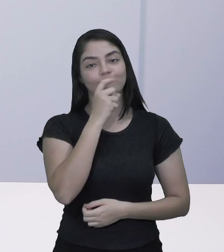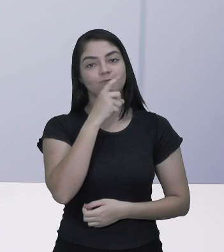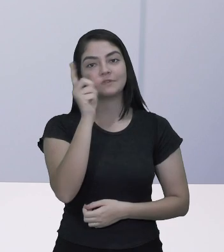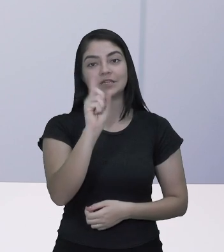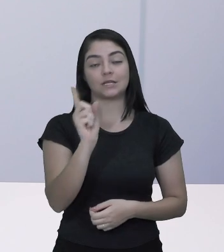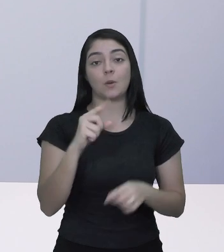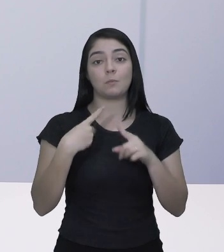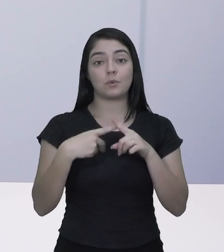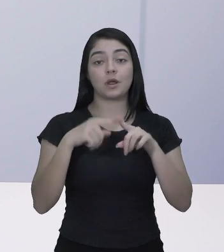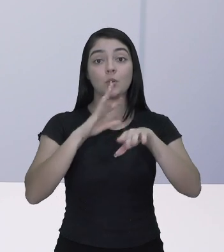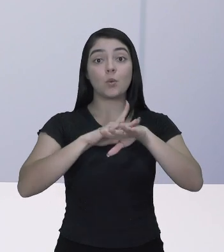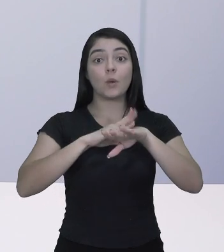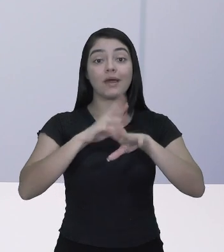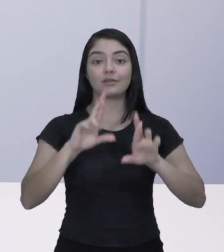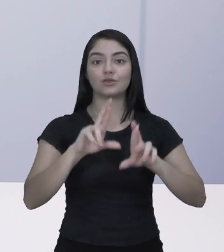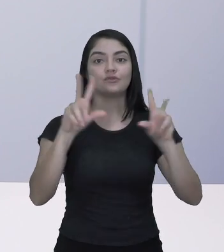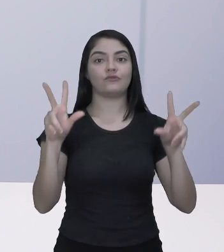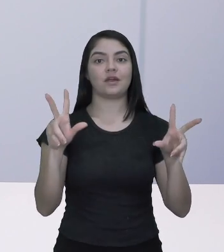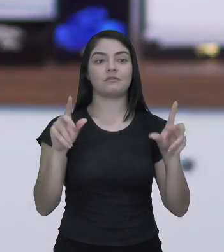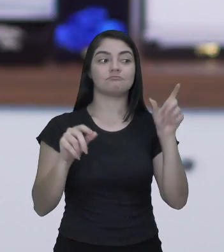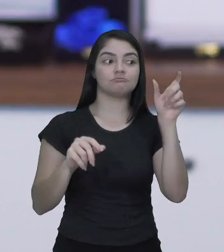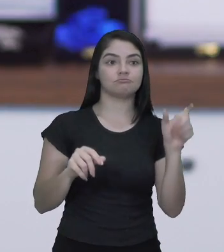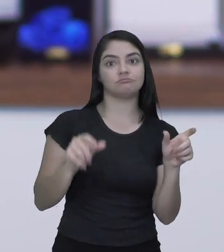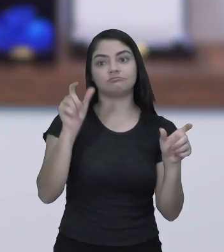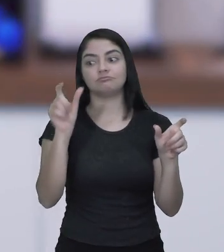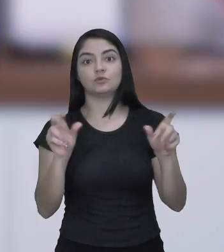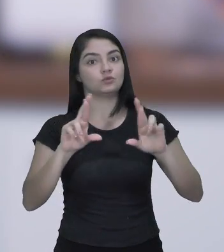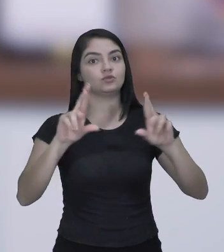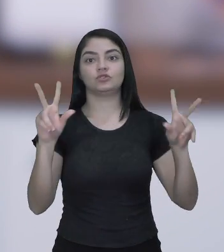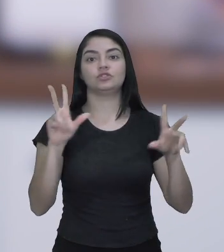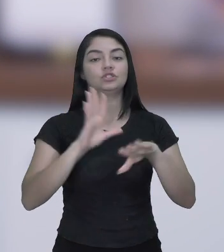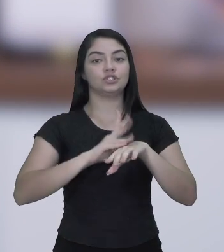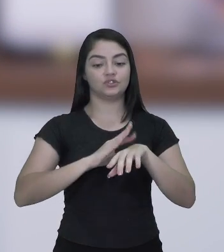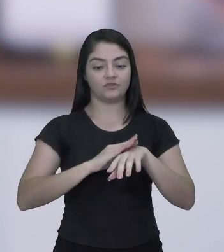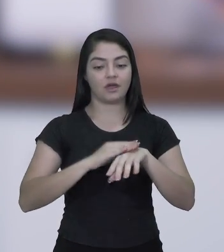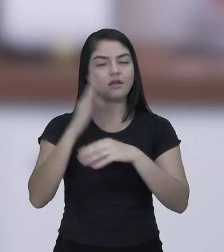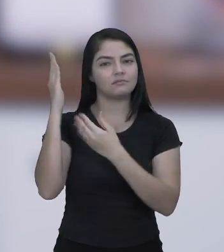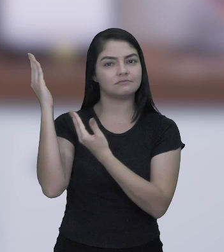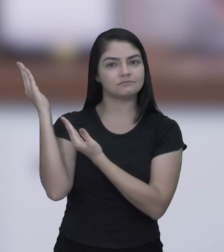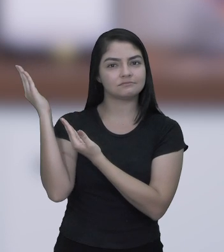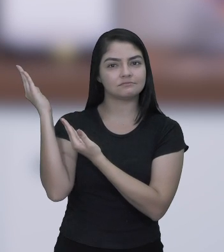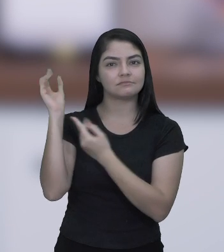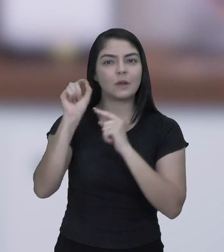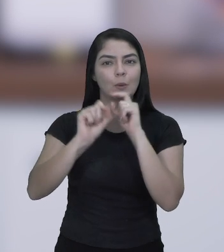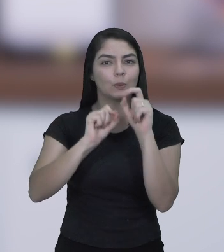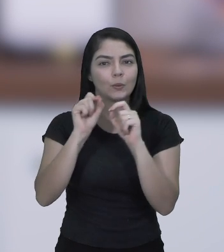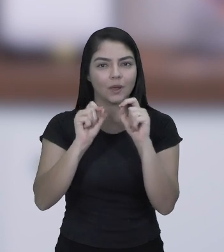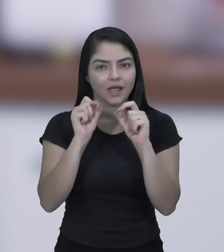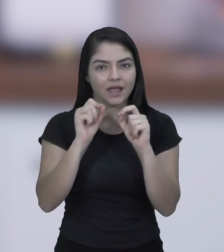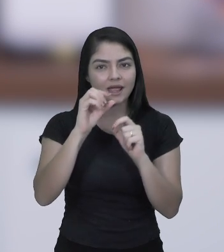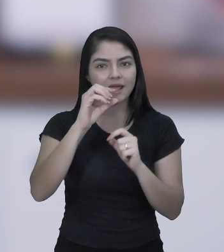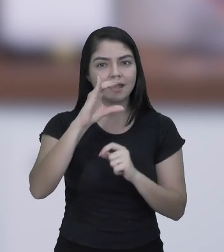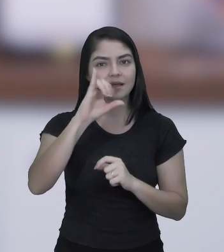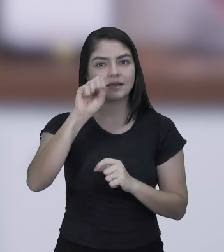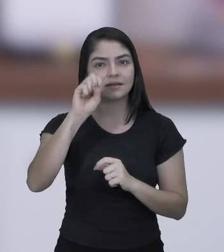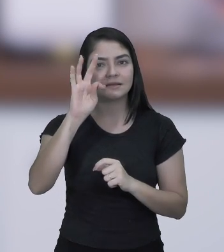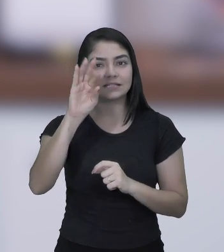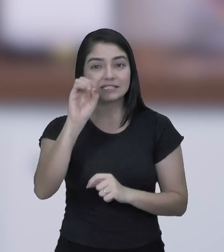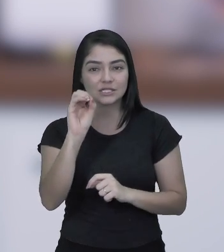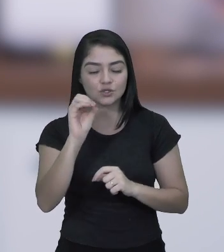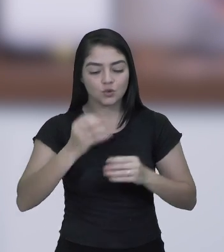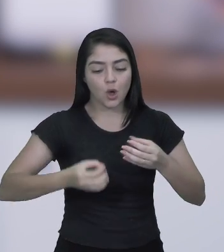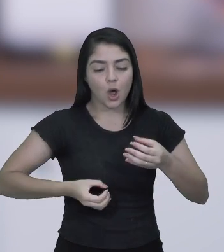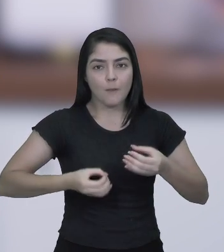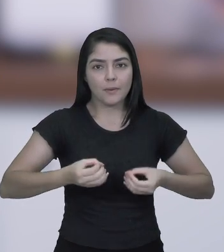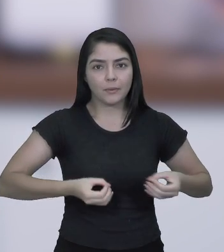Mito. São doenças distintas. O cisto de ovário é uma formação cística,